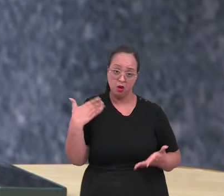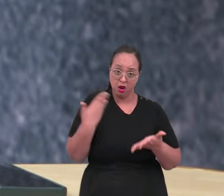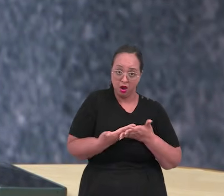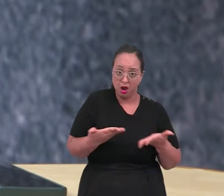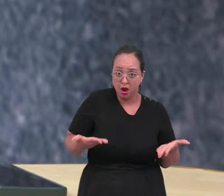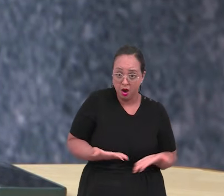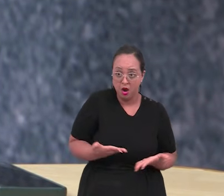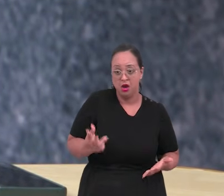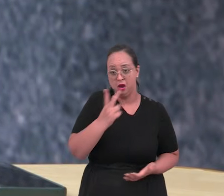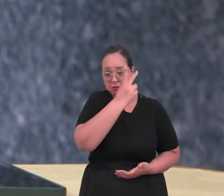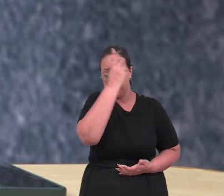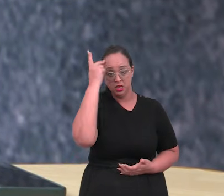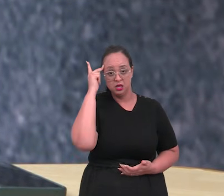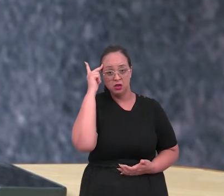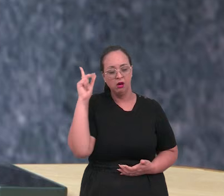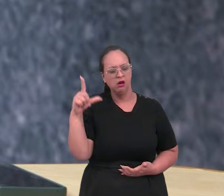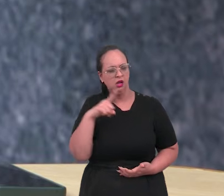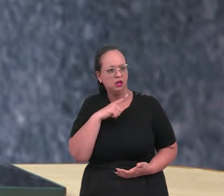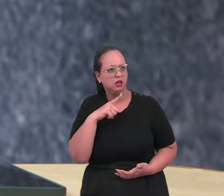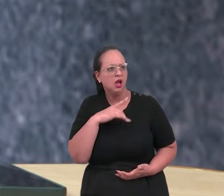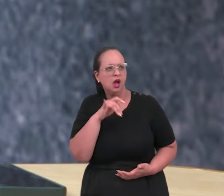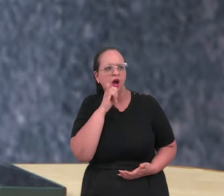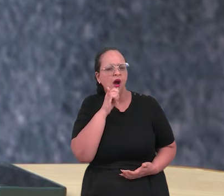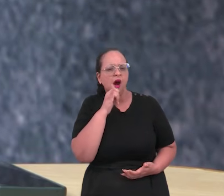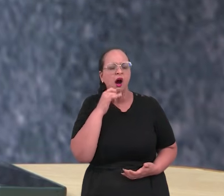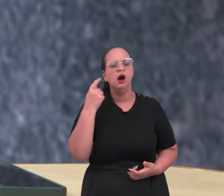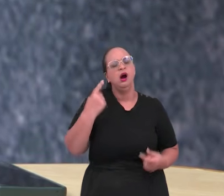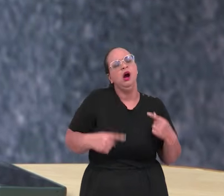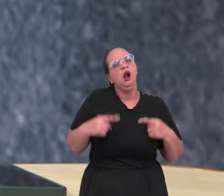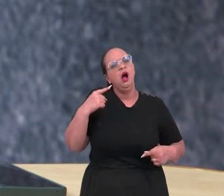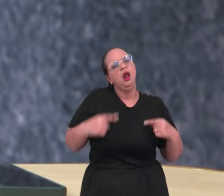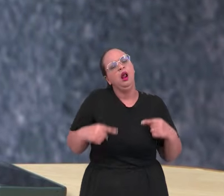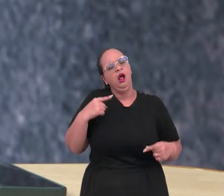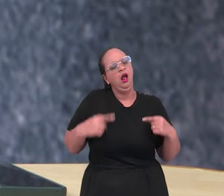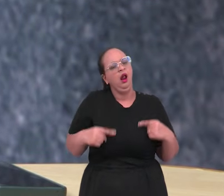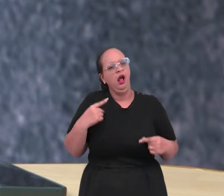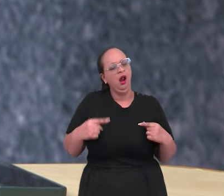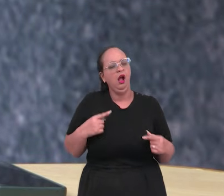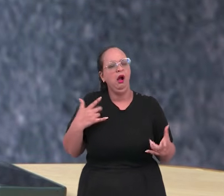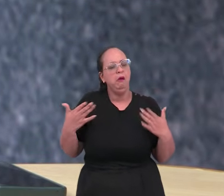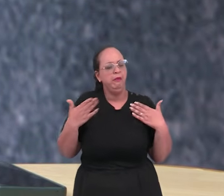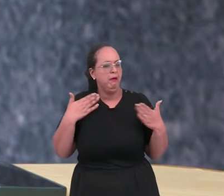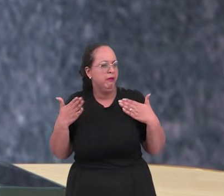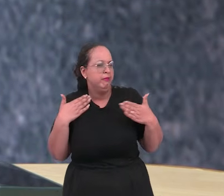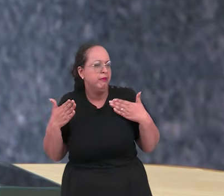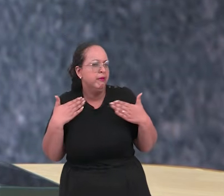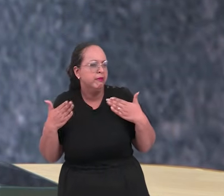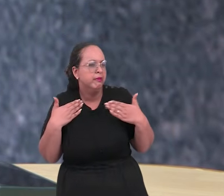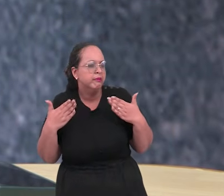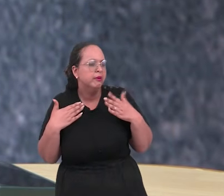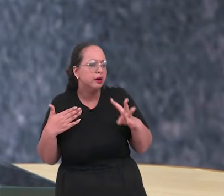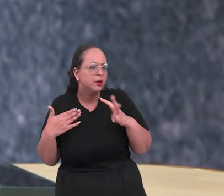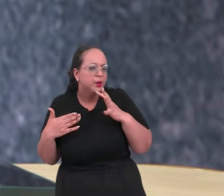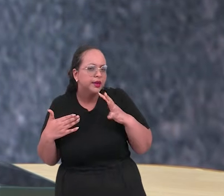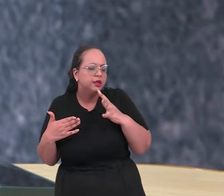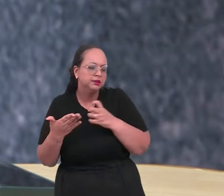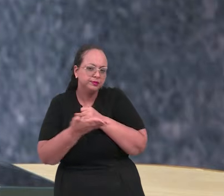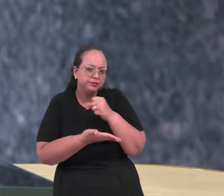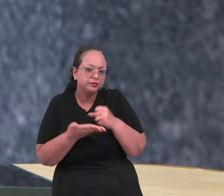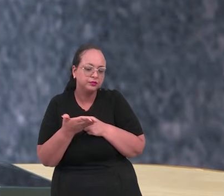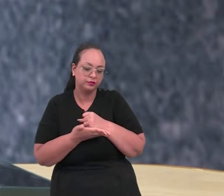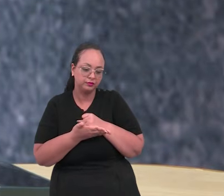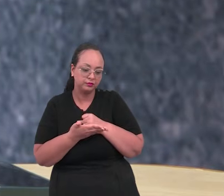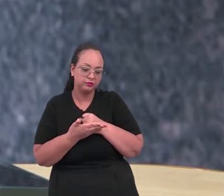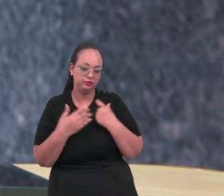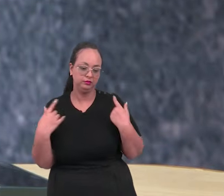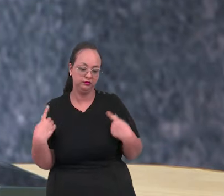que for, digamos assim, debater, né, com alguém que conheça essas fundamentações, é